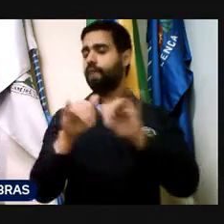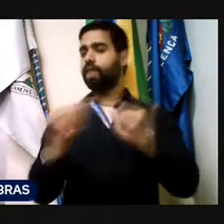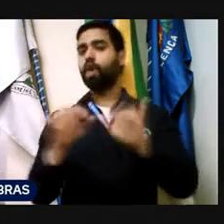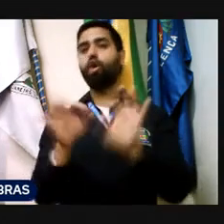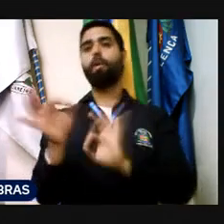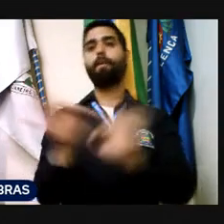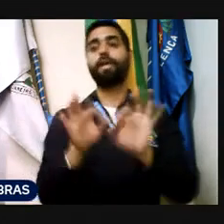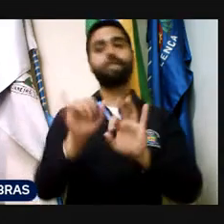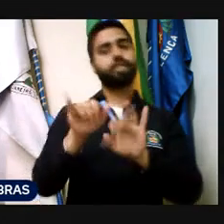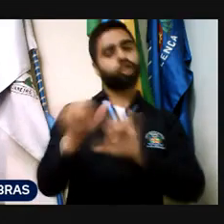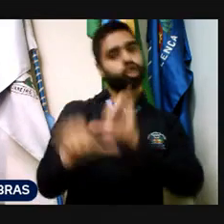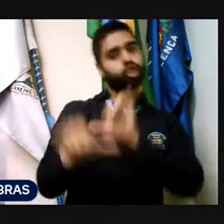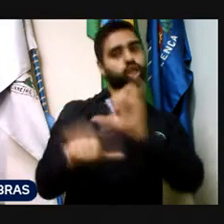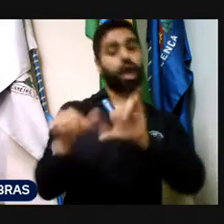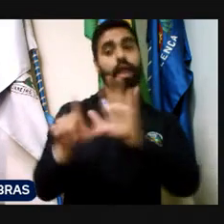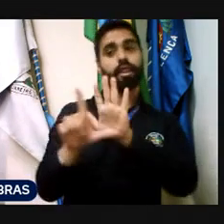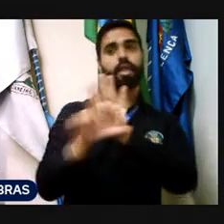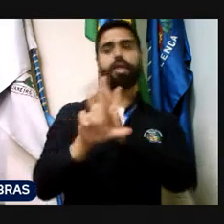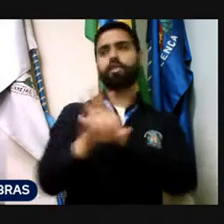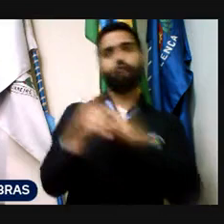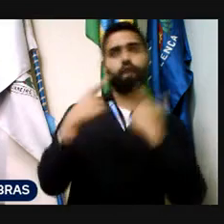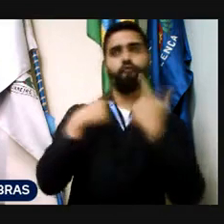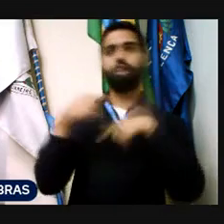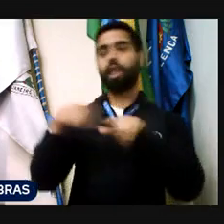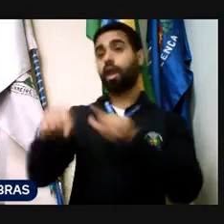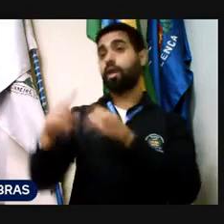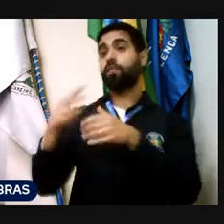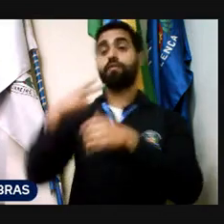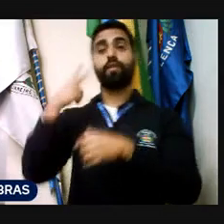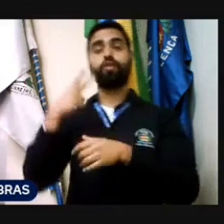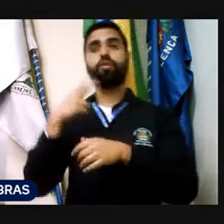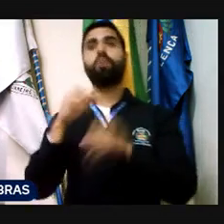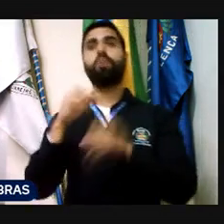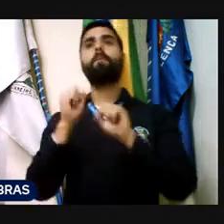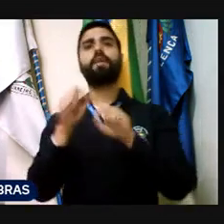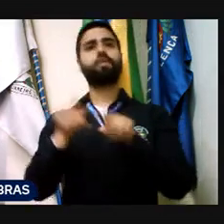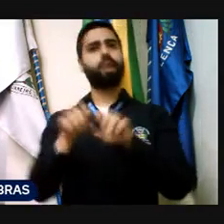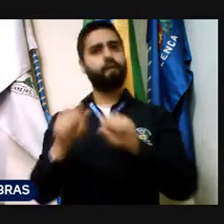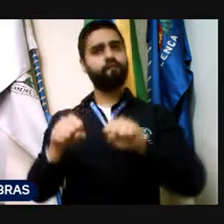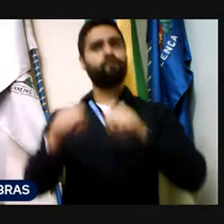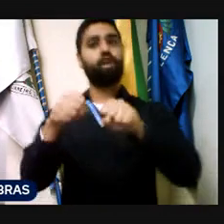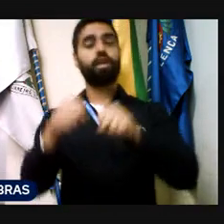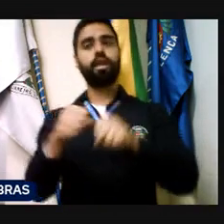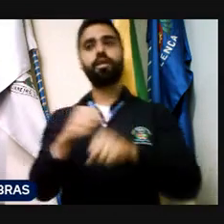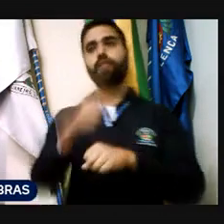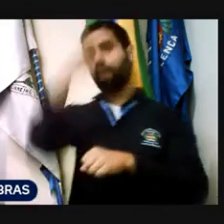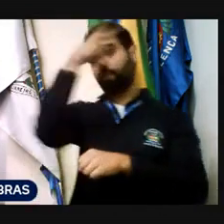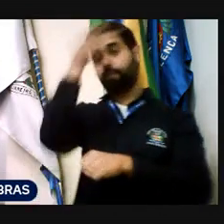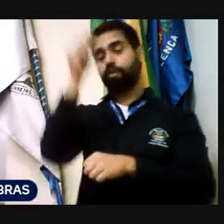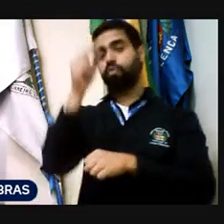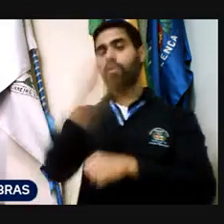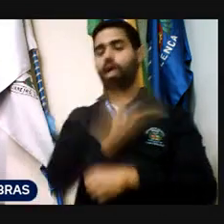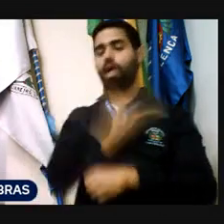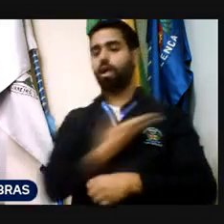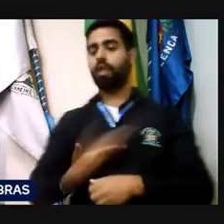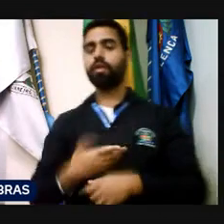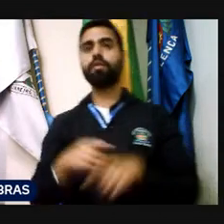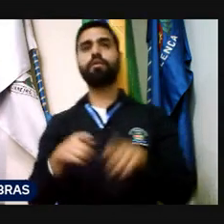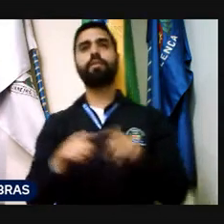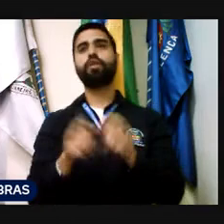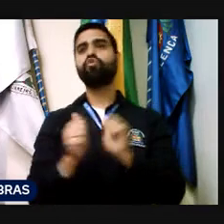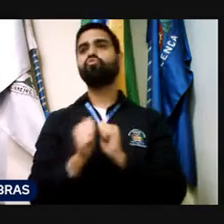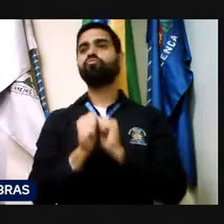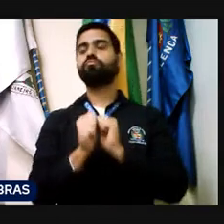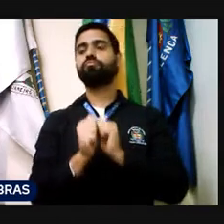projeto, se transformado em lei pela soberana vontade dos senhores membros desta Casa, irá fortalecer o poder público municipal, consoante a disciplina e a